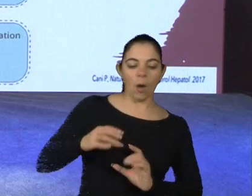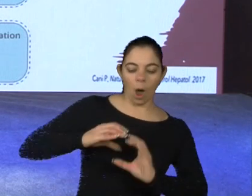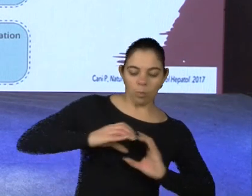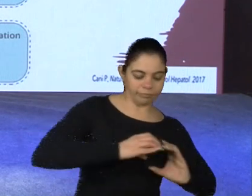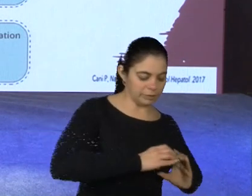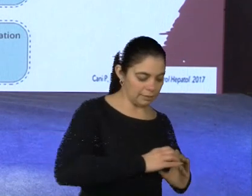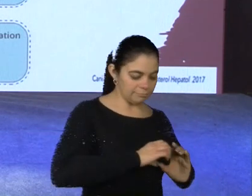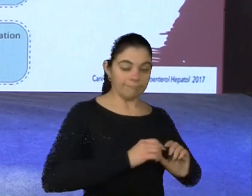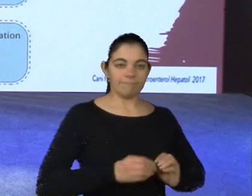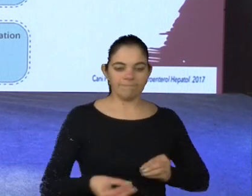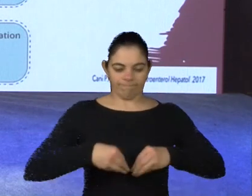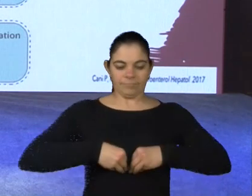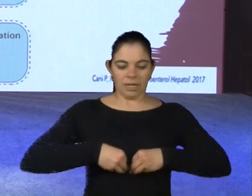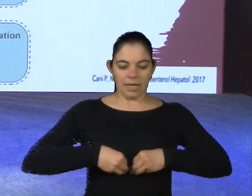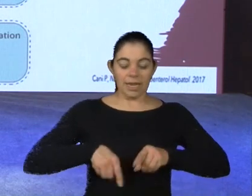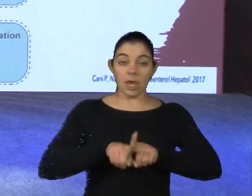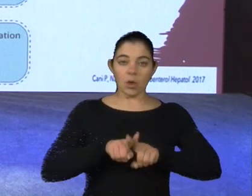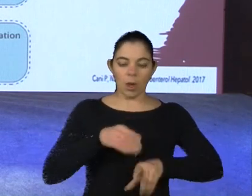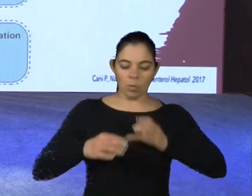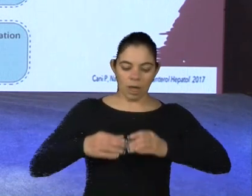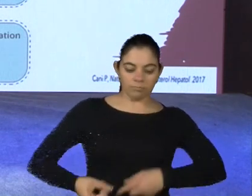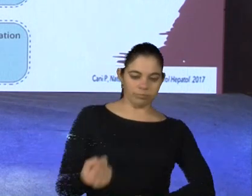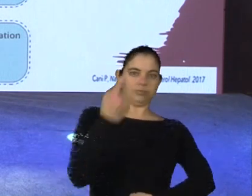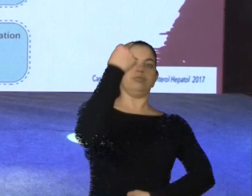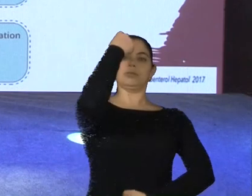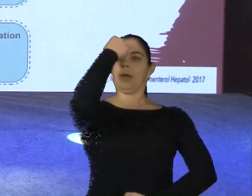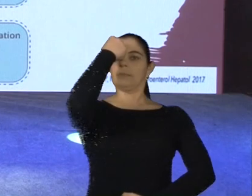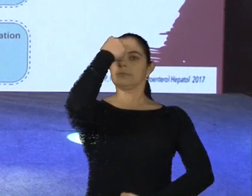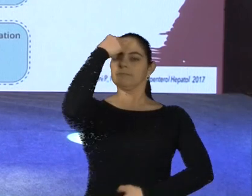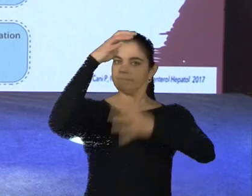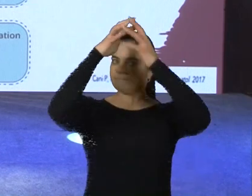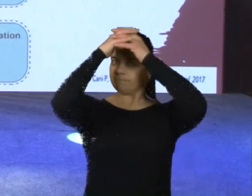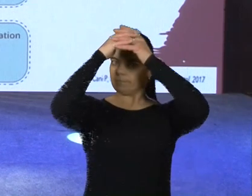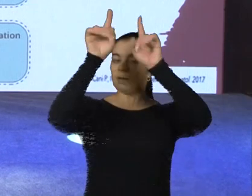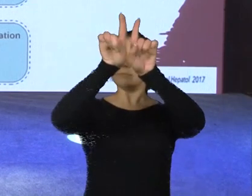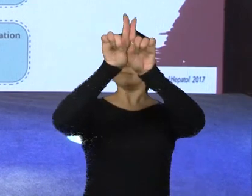cérebro também. Por que eu estou tocando nesse assunto aqui relacionado ao cérebro?